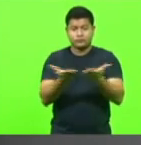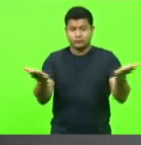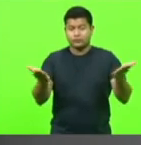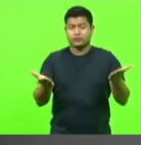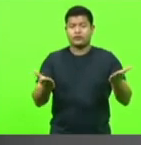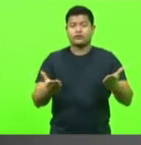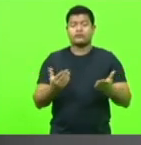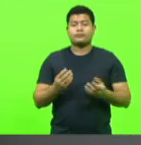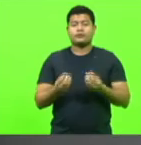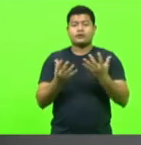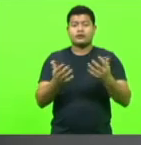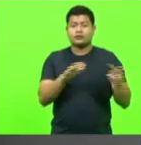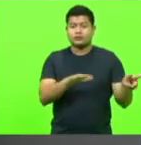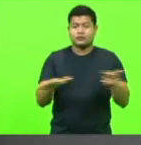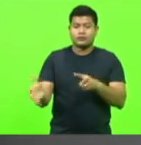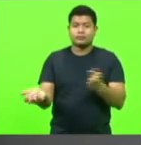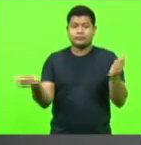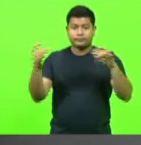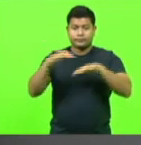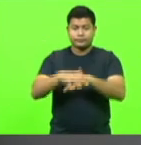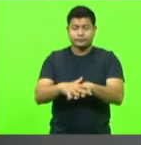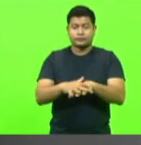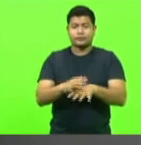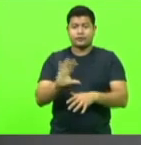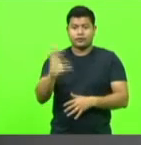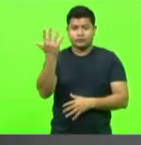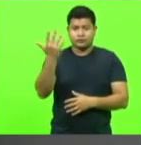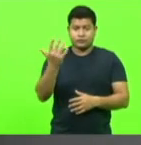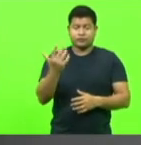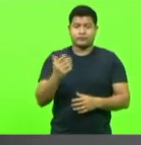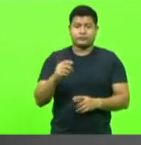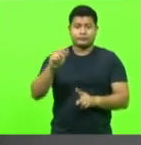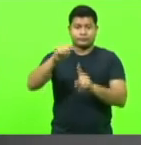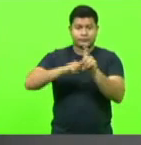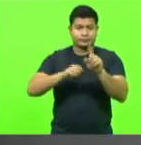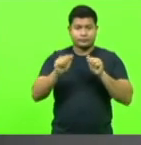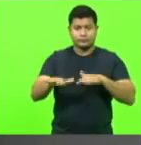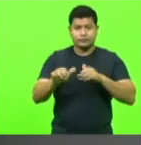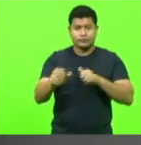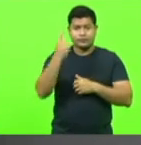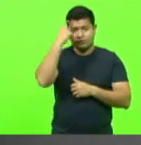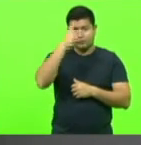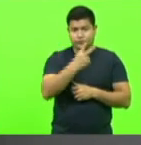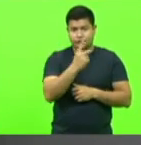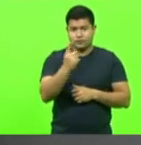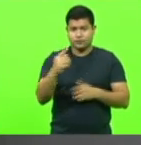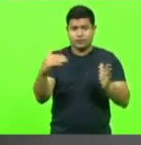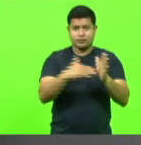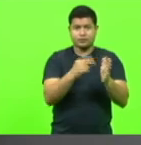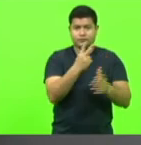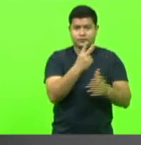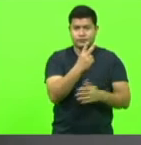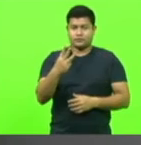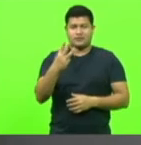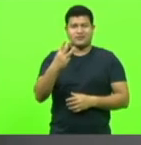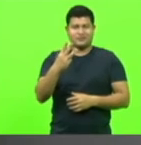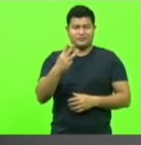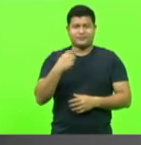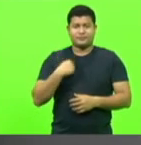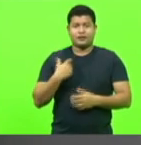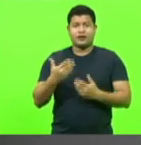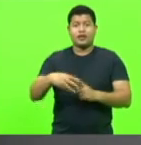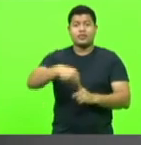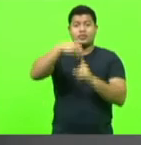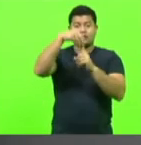para a semana inclusiva que acontecerá entre os dias 21 e 23 de setembro o cobre